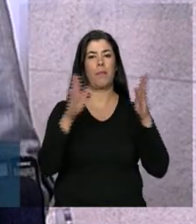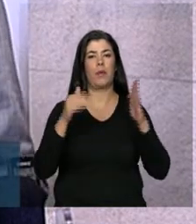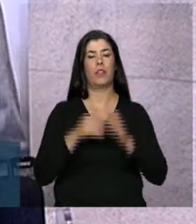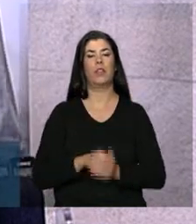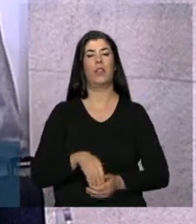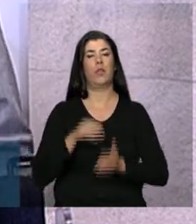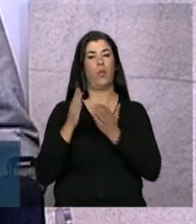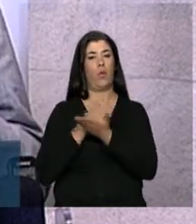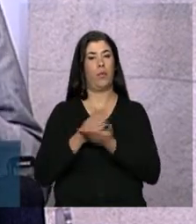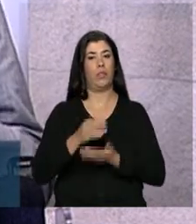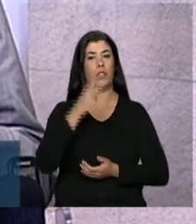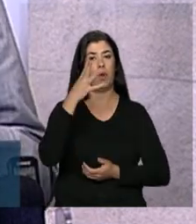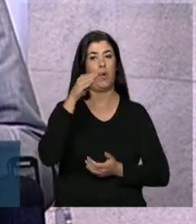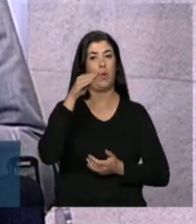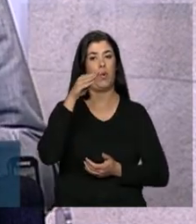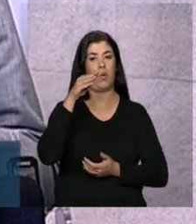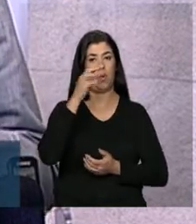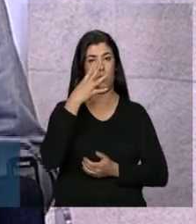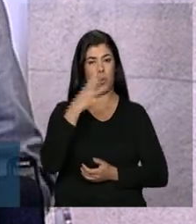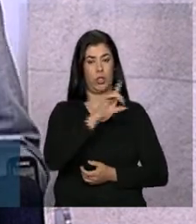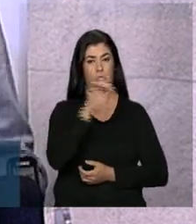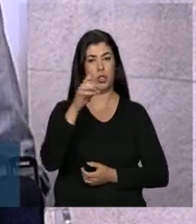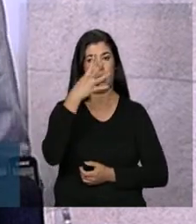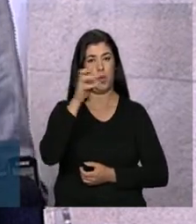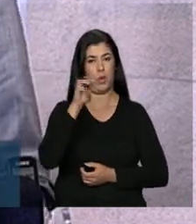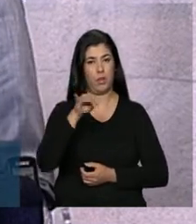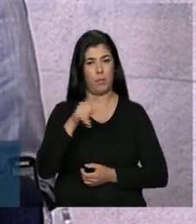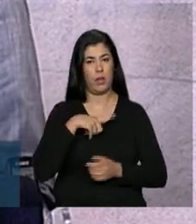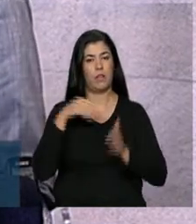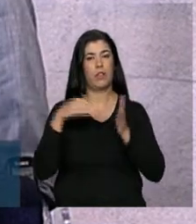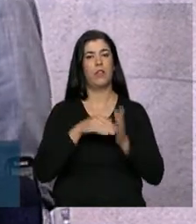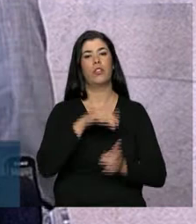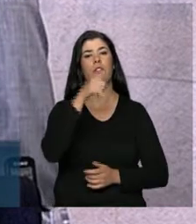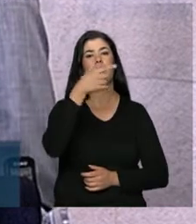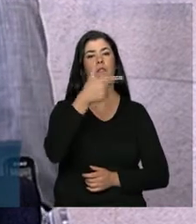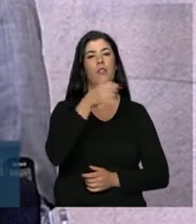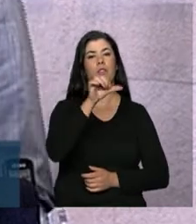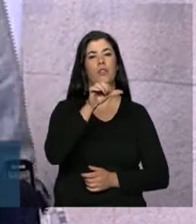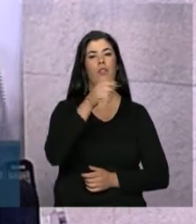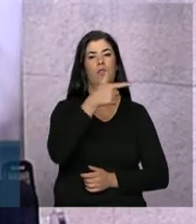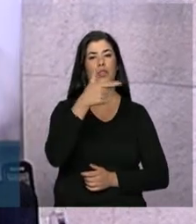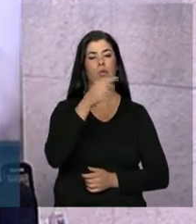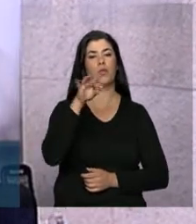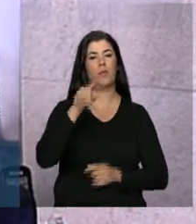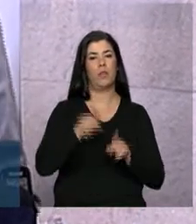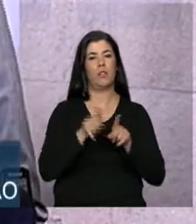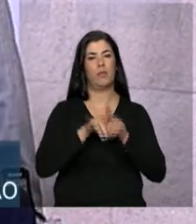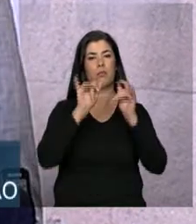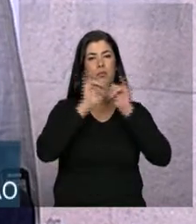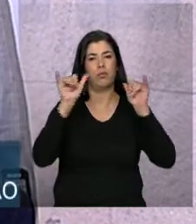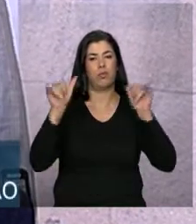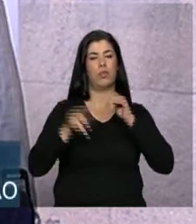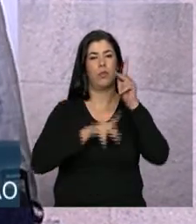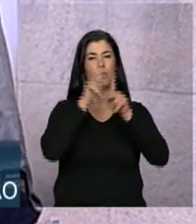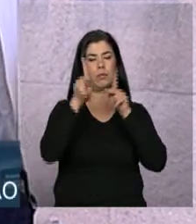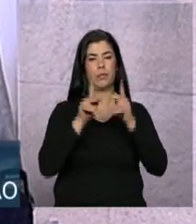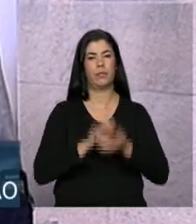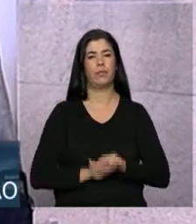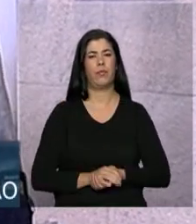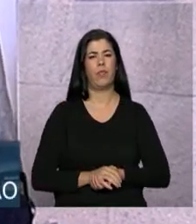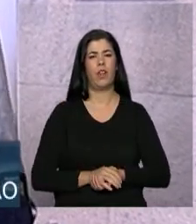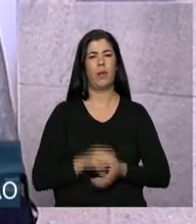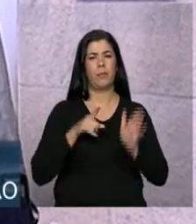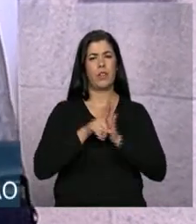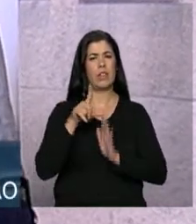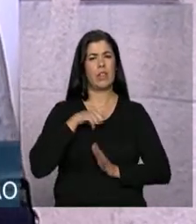até o final de maio, nós teremos um amplo esforço de vacinação da população-alvo. Ministro, tem brasileiro que ainda tem medo da vacina? Ainda